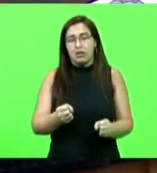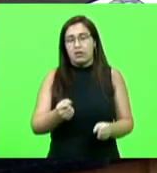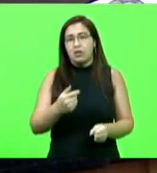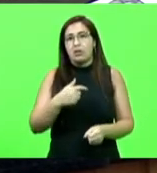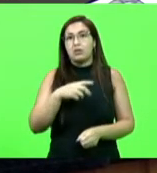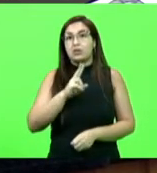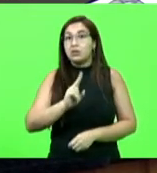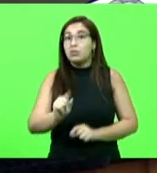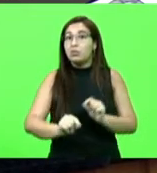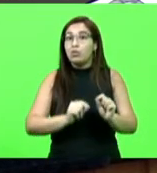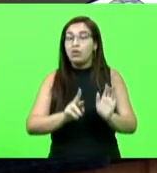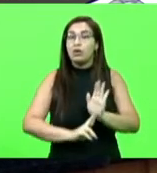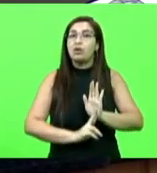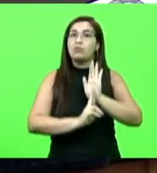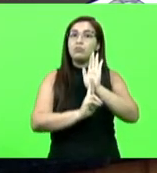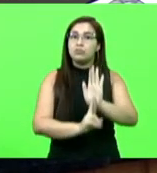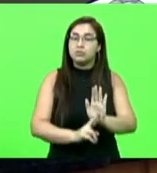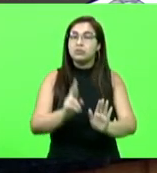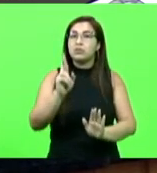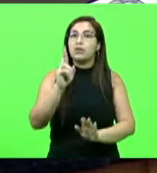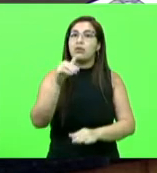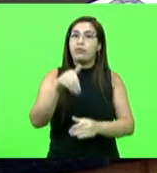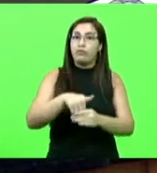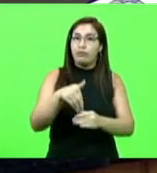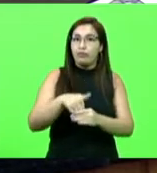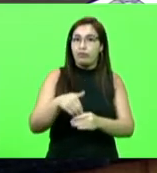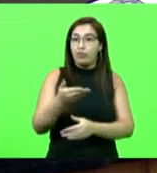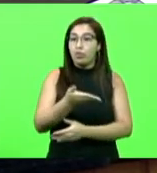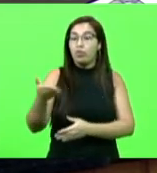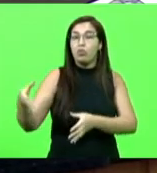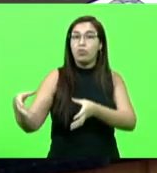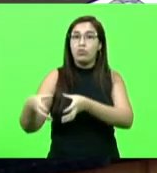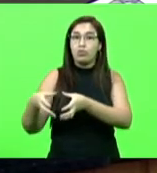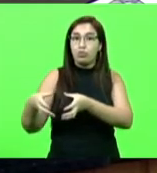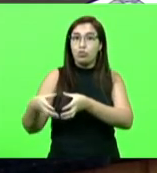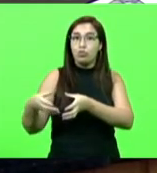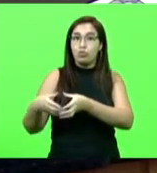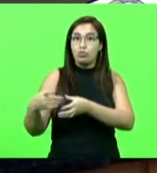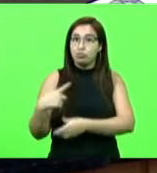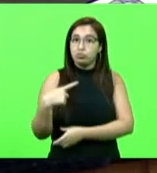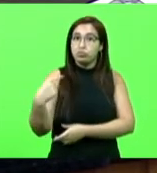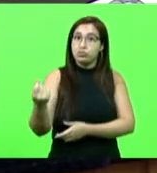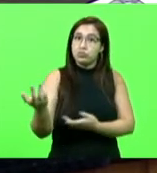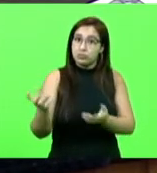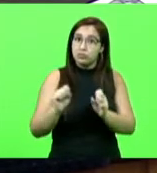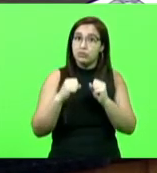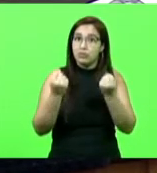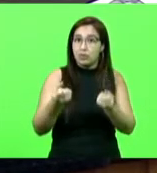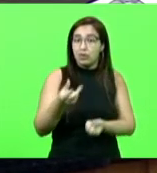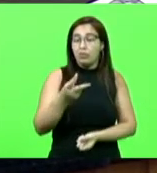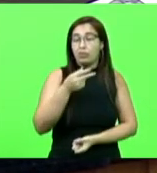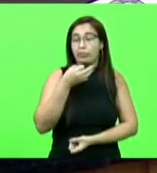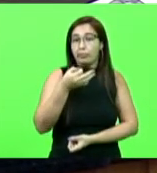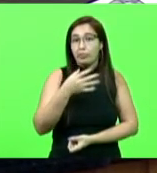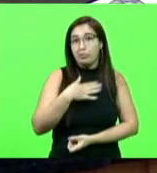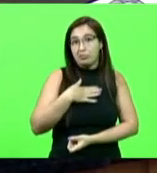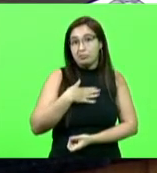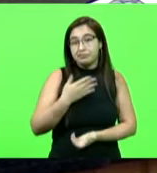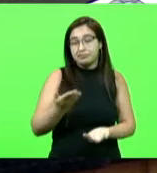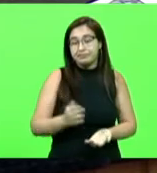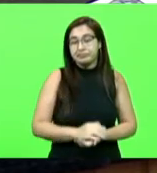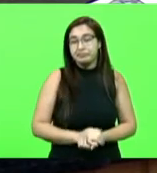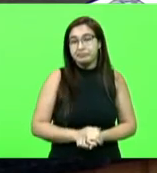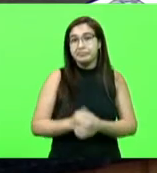votos que recebi, defendendo as opiniões que sempre defendi. Senhor presidente, eu também quero falar um pouquinho sobre